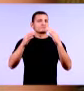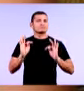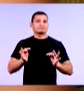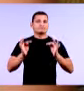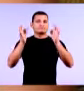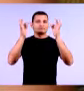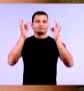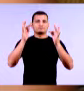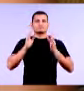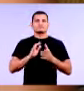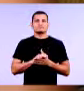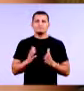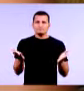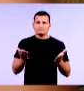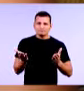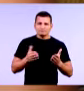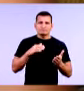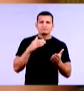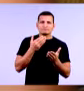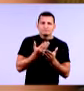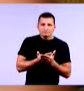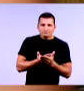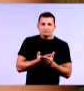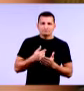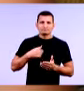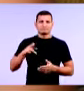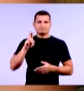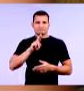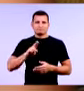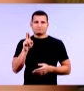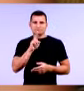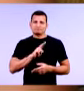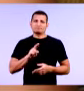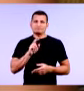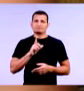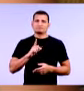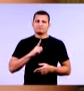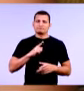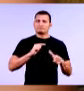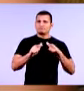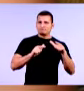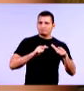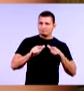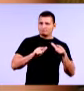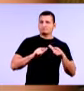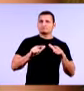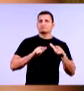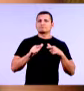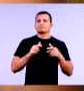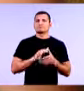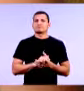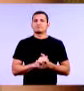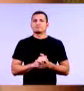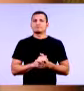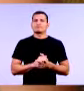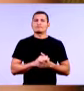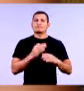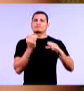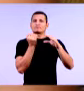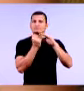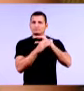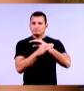né? Até que hoje eu utilizo bastante meu telefone para o meio de trabalho. caixas de